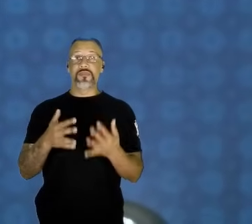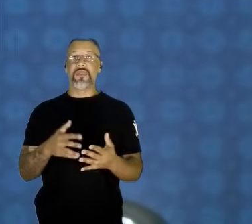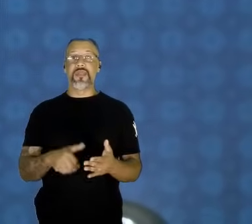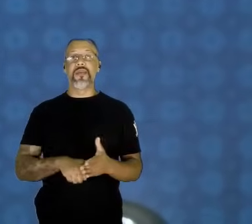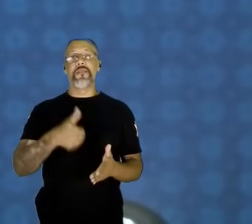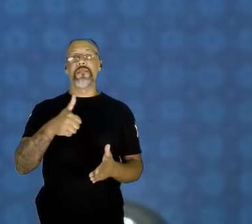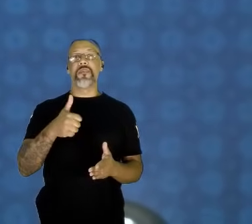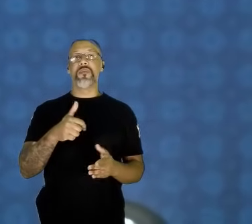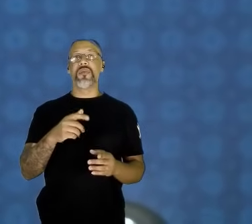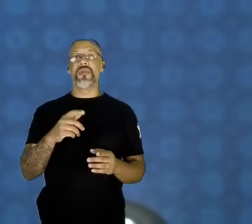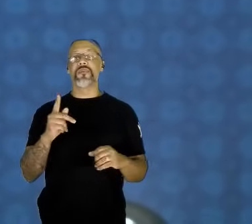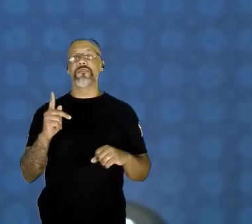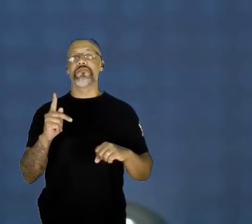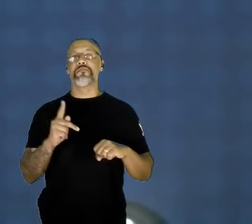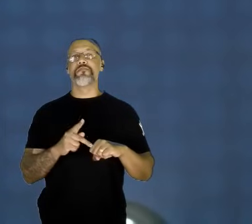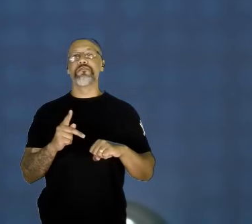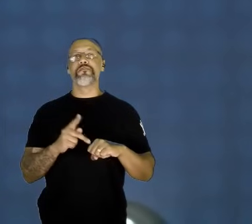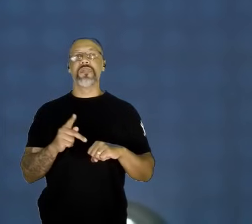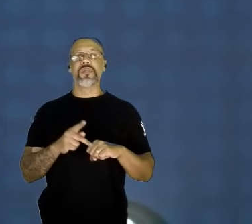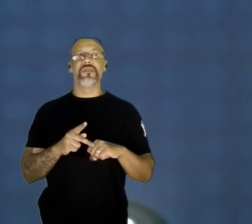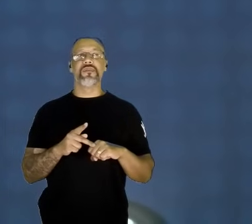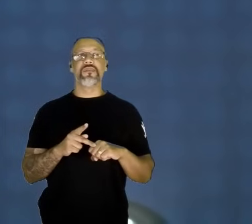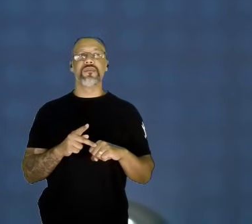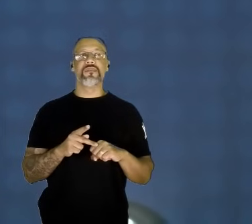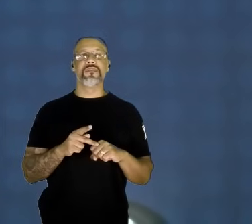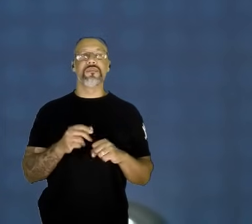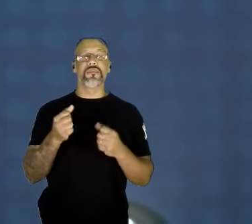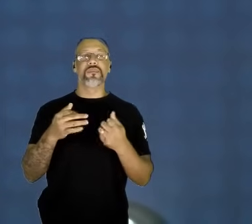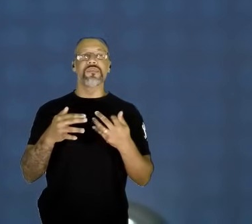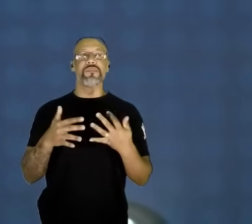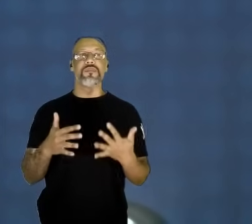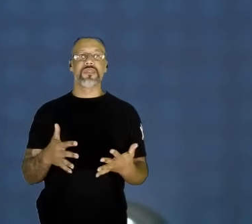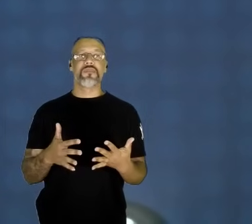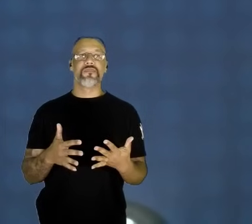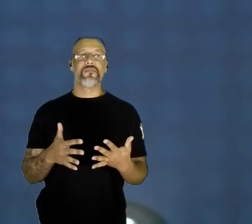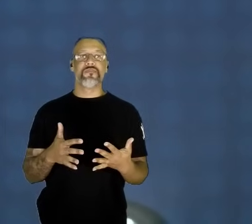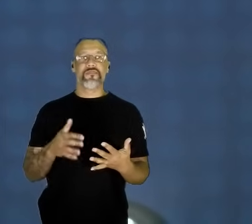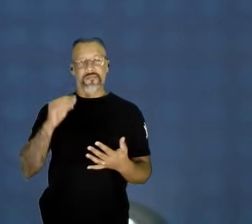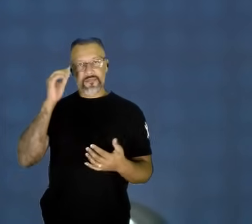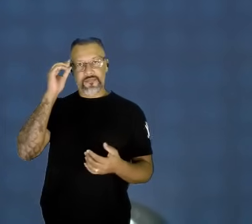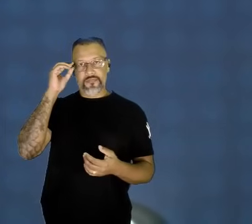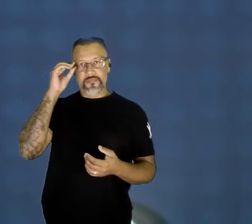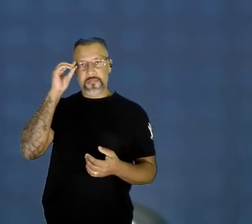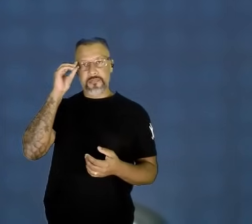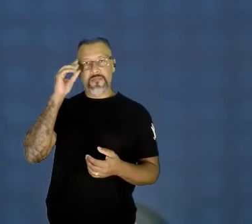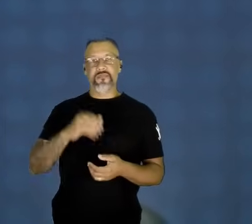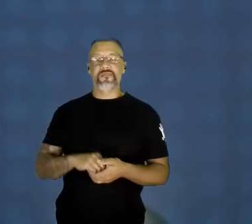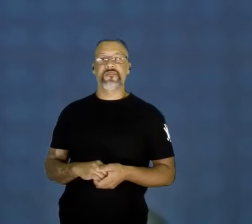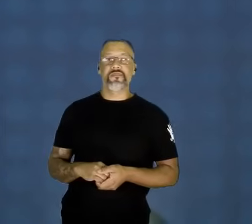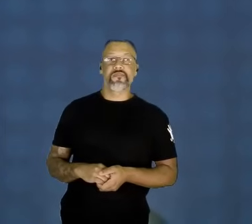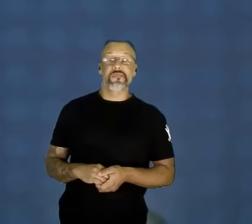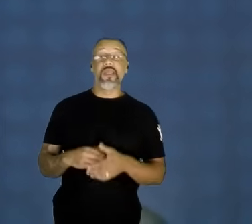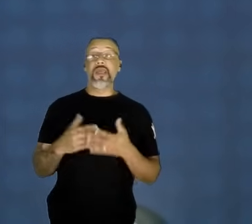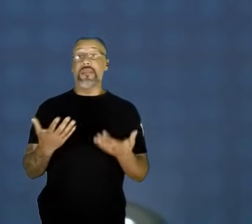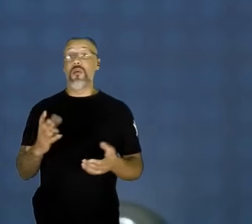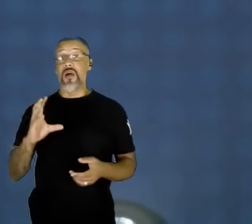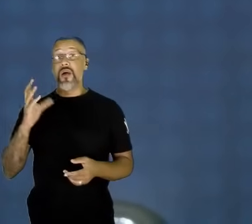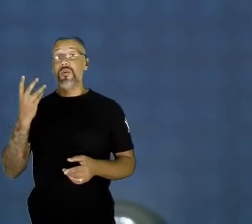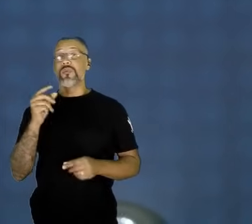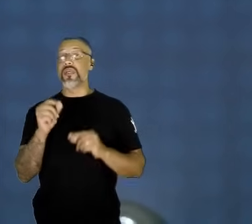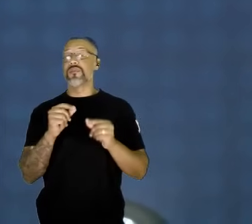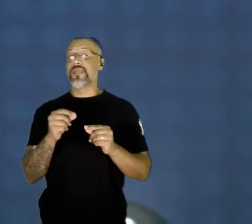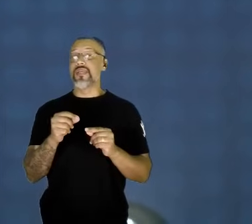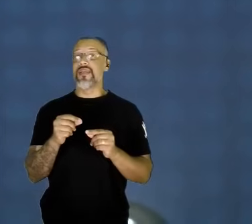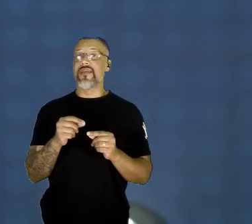7, para que a prova, assim acontece, para que fique comprovado que a fé que vocês